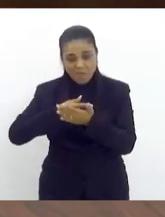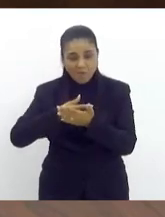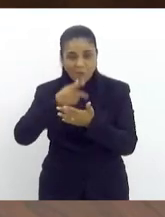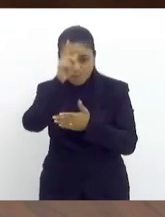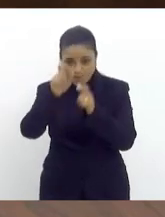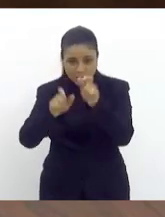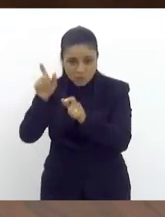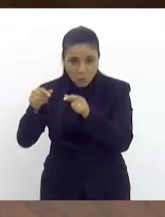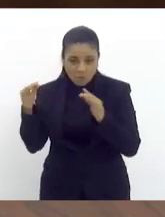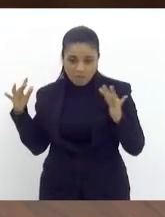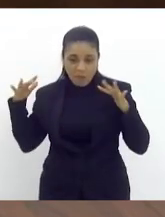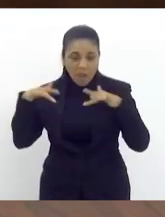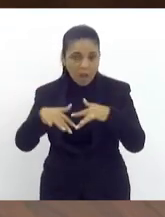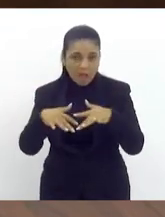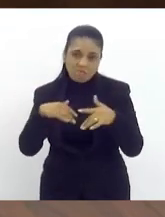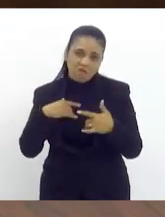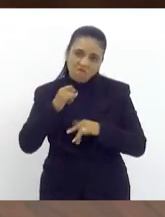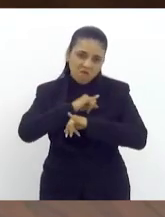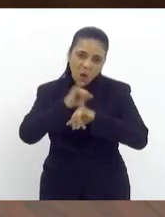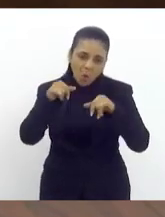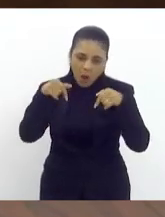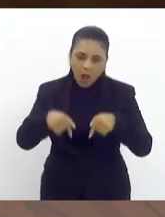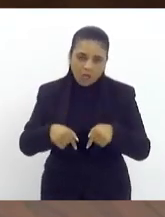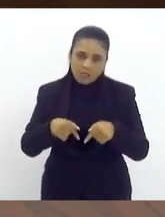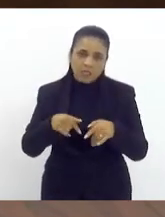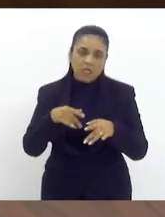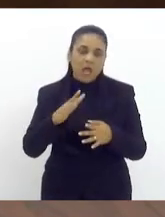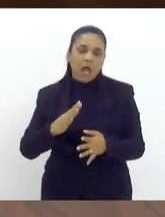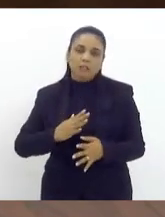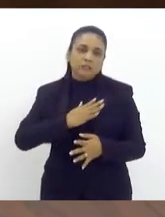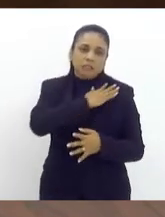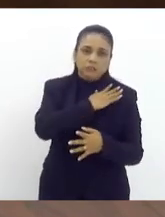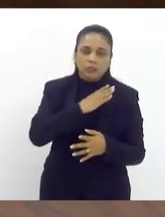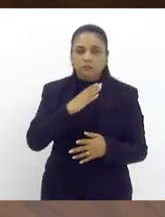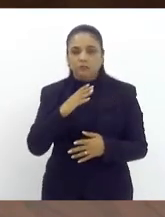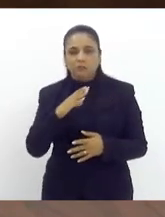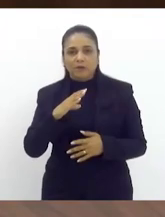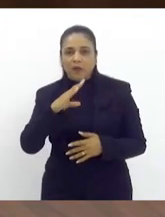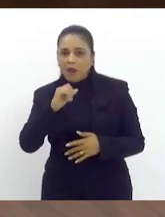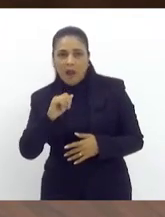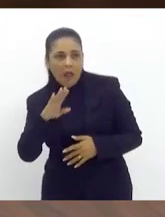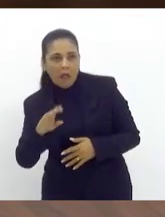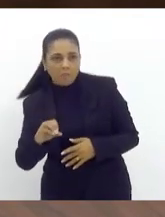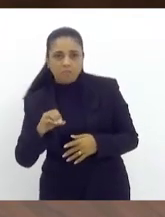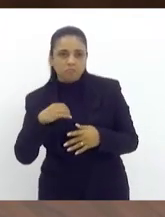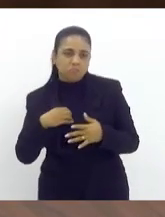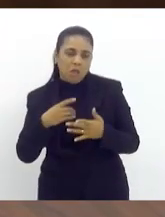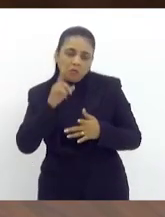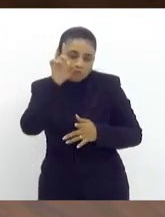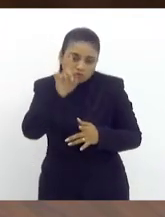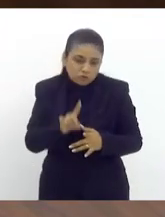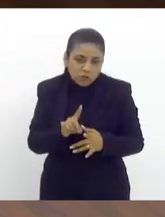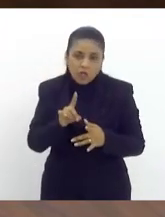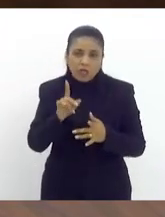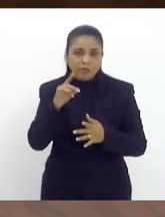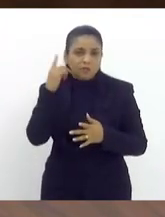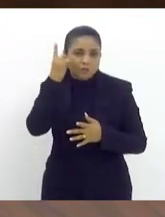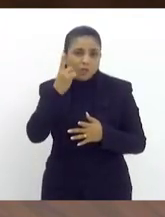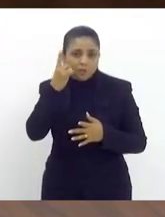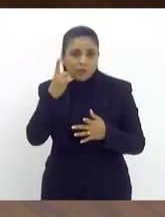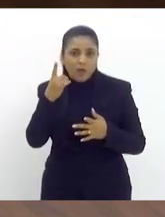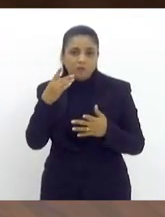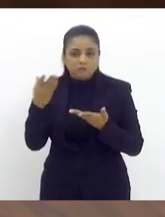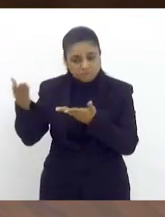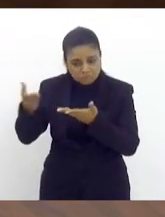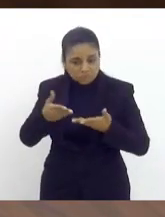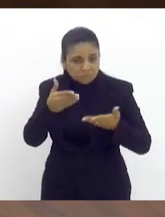que eram cabos eleitorais, sargentos, tenentes, etc. É um direito do parlamentar trazer aqui. E eu